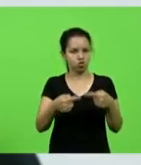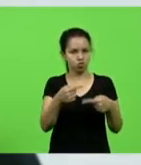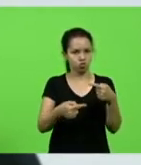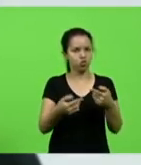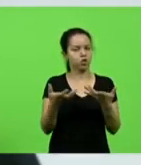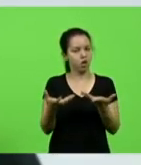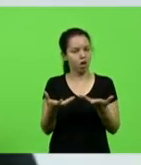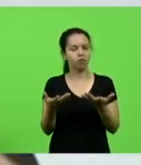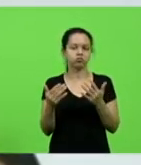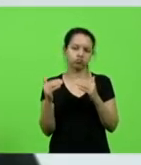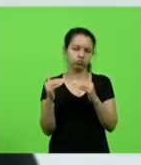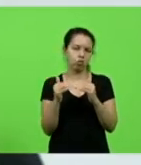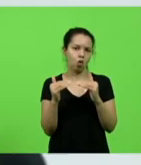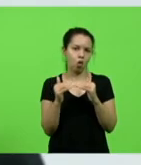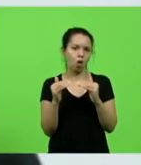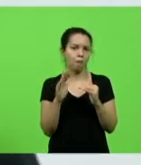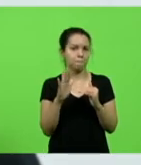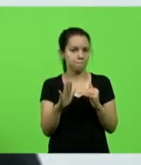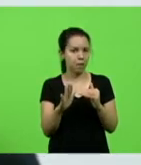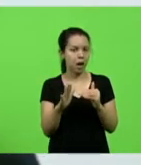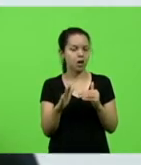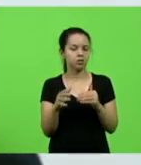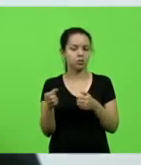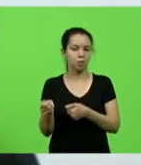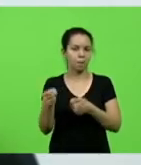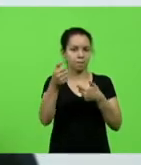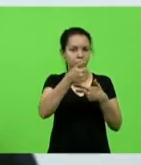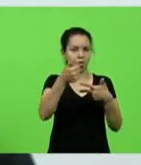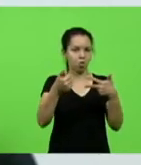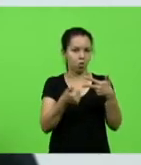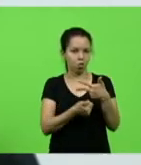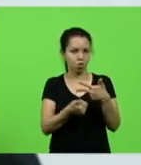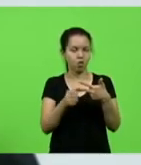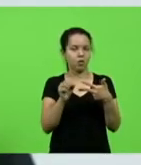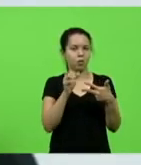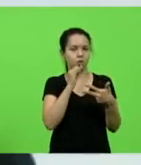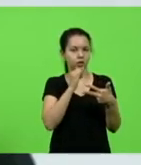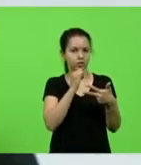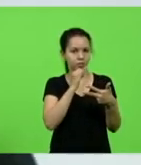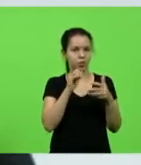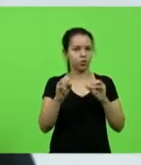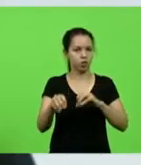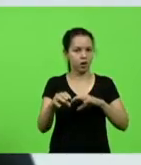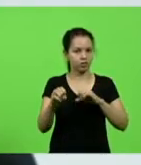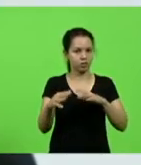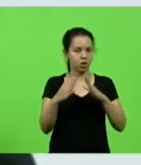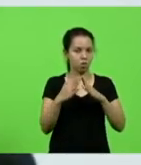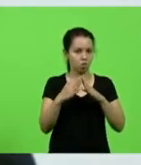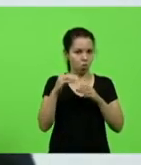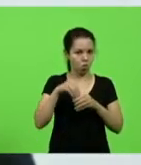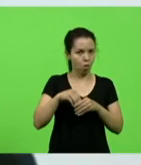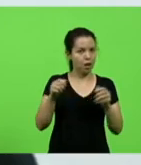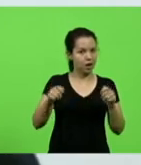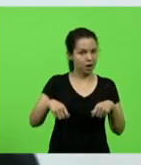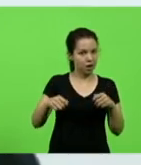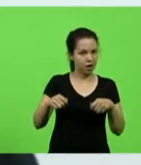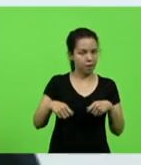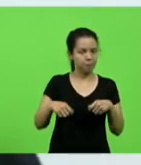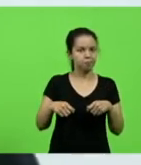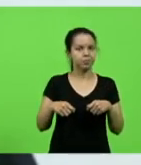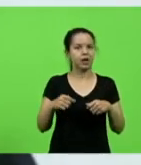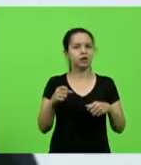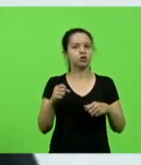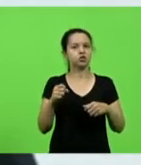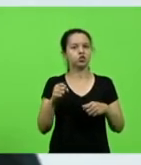concordo, mas no âmbito dos poderes constituídos, se, por exemplo, a educação domiciliar é capaz de trazer a socialização